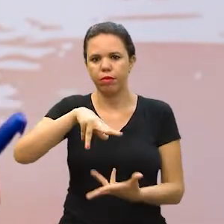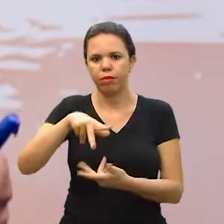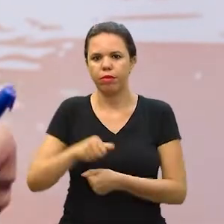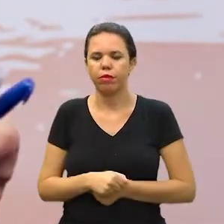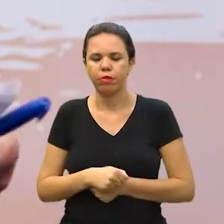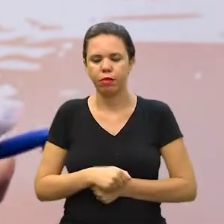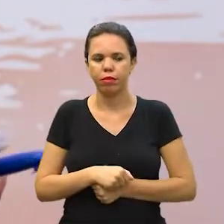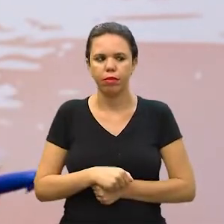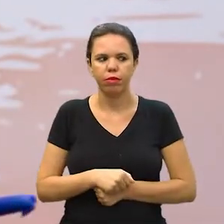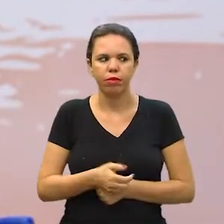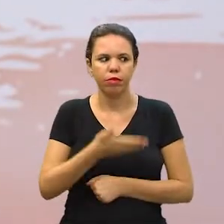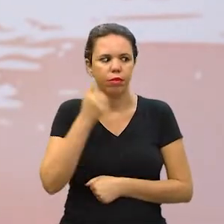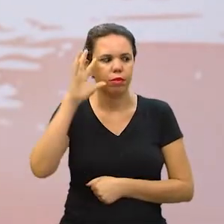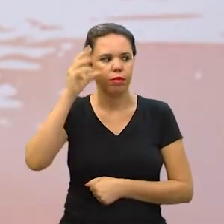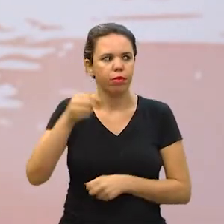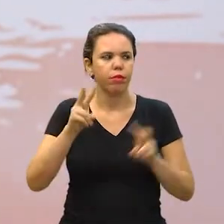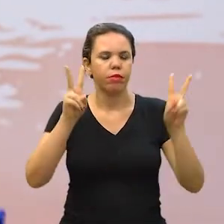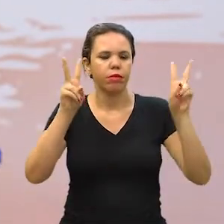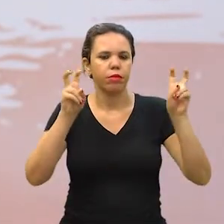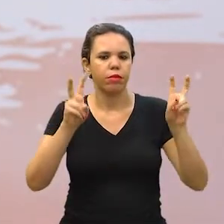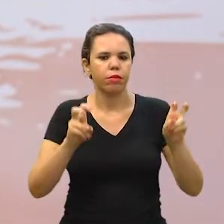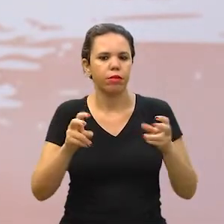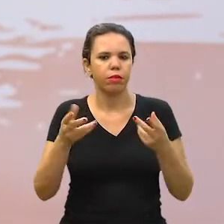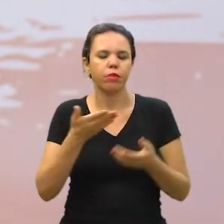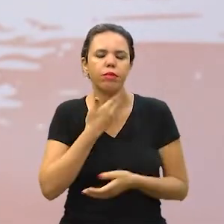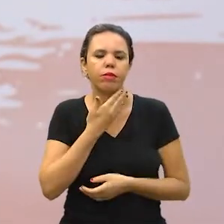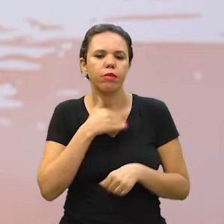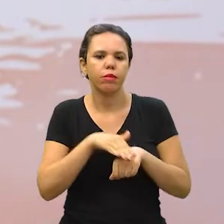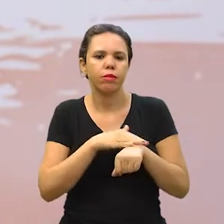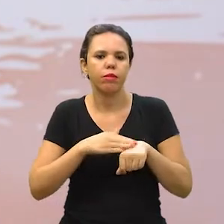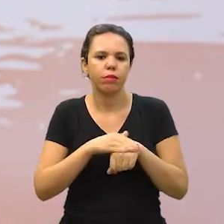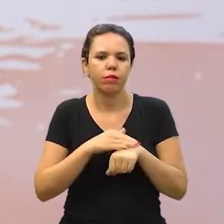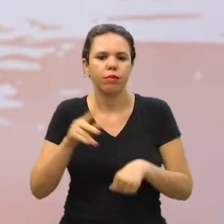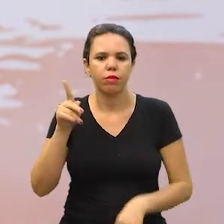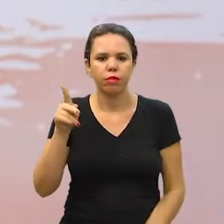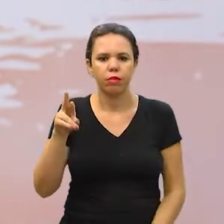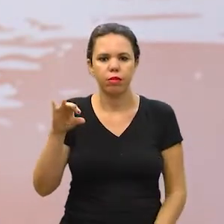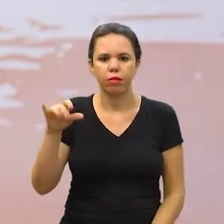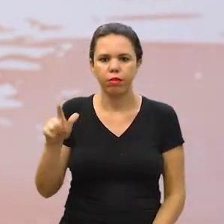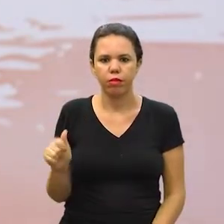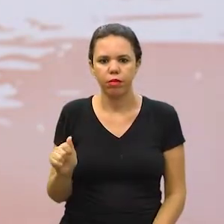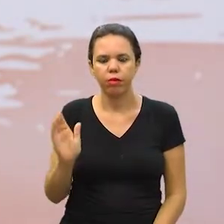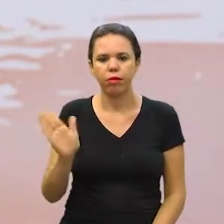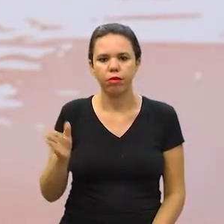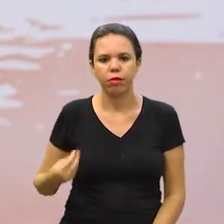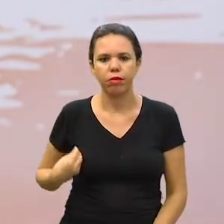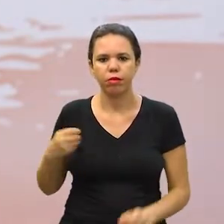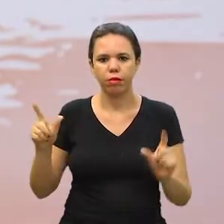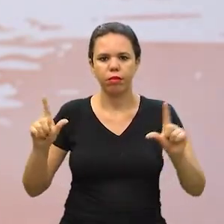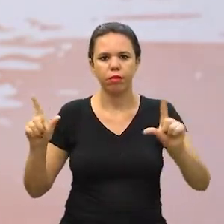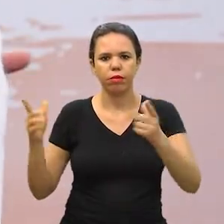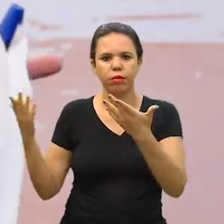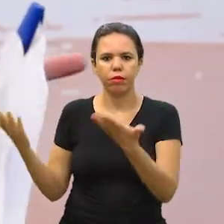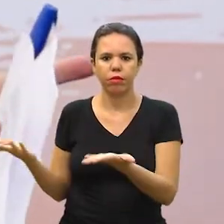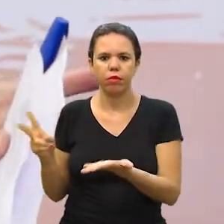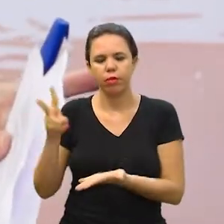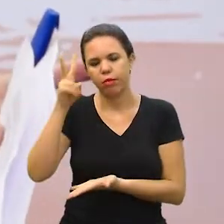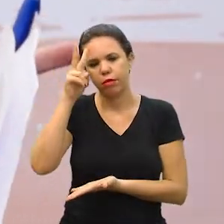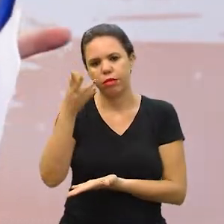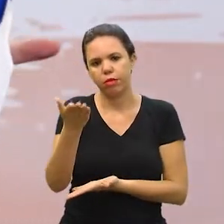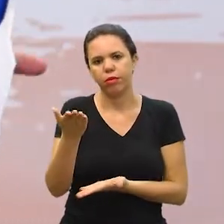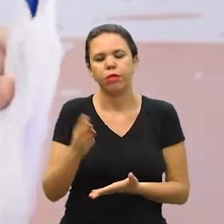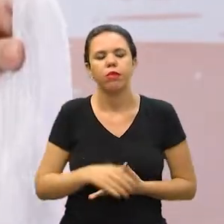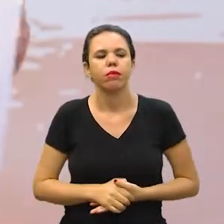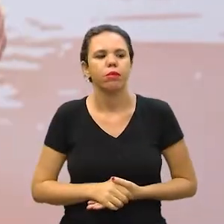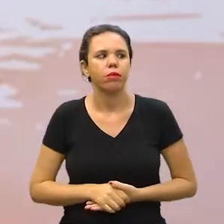mundial. Para entender melhor este assunto, eu converso agora com a Priscila Dossi, ela que já está aqui na minha tela, e eu sempre lembro